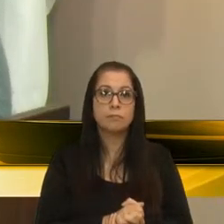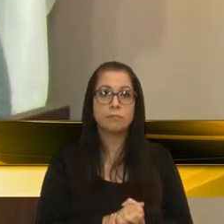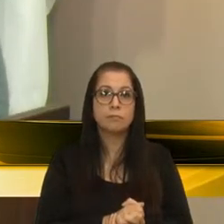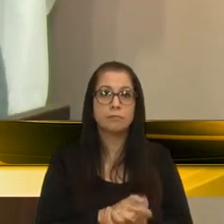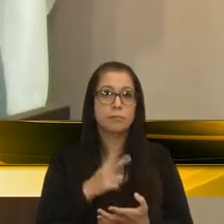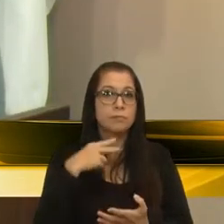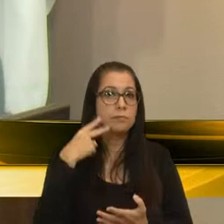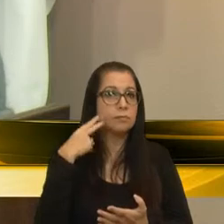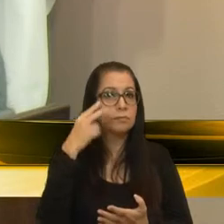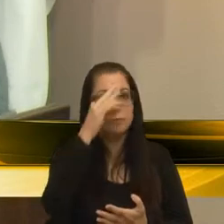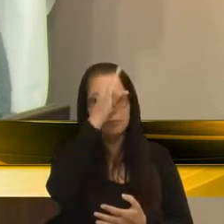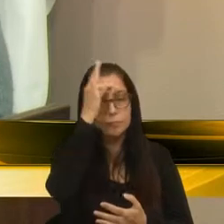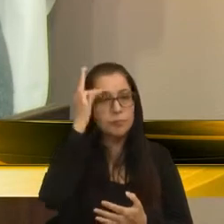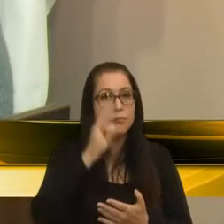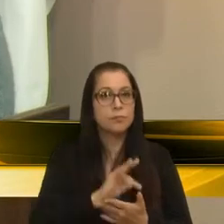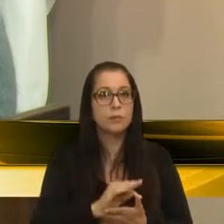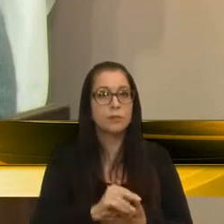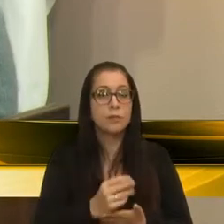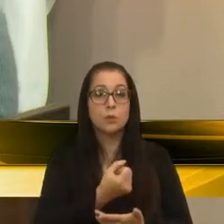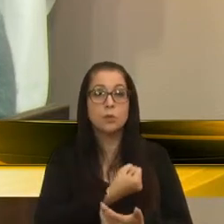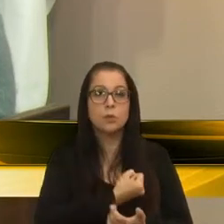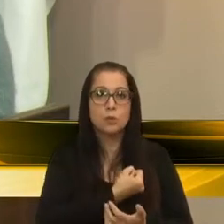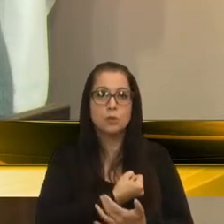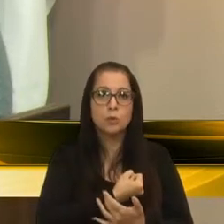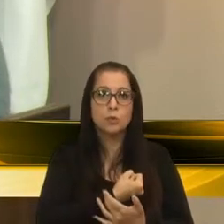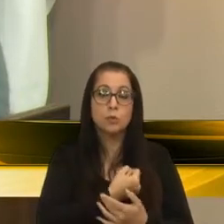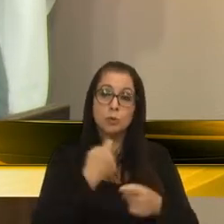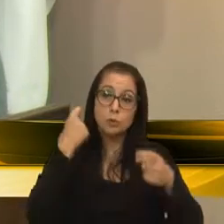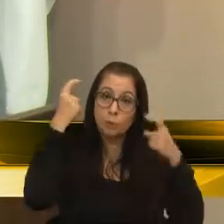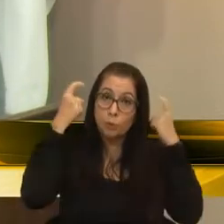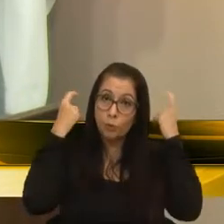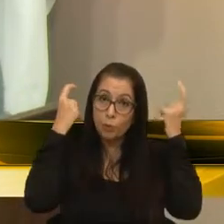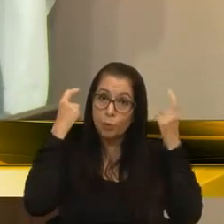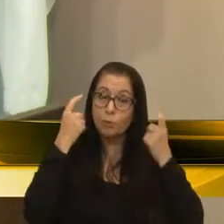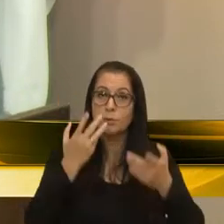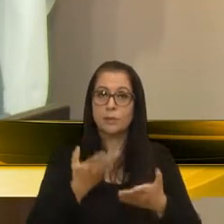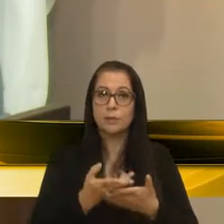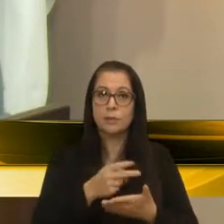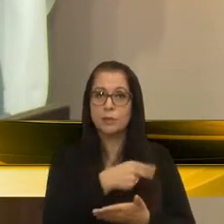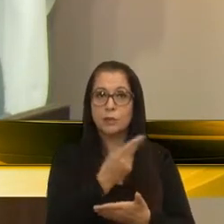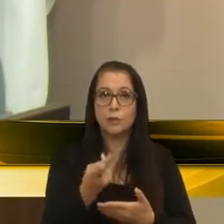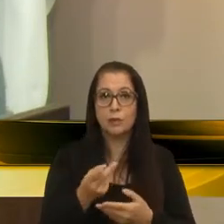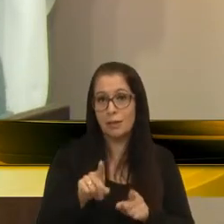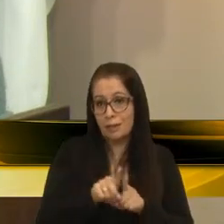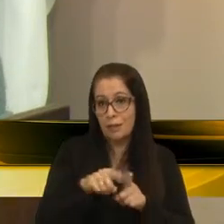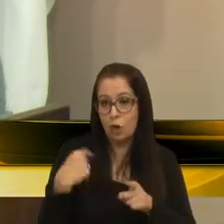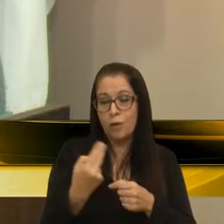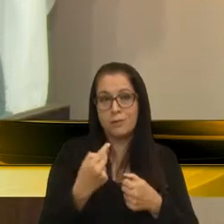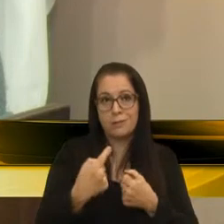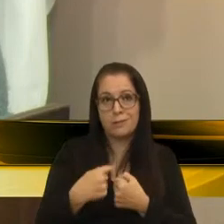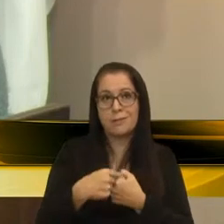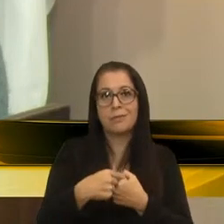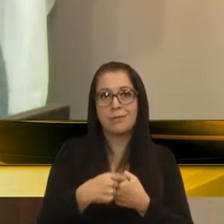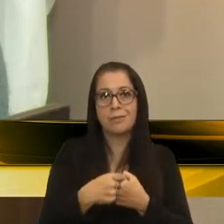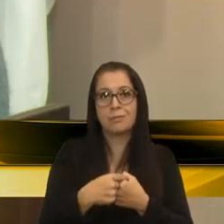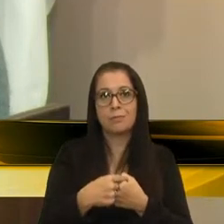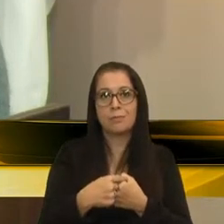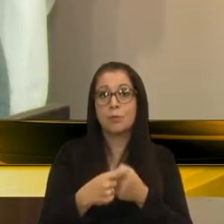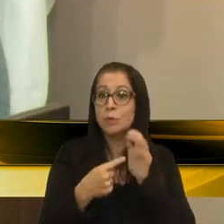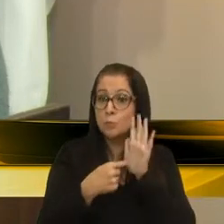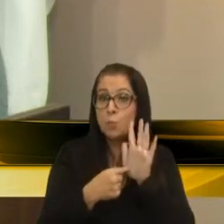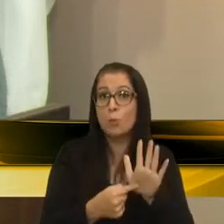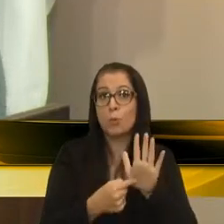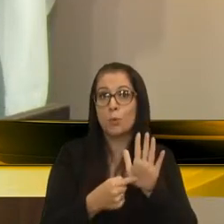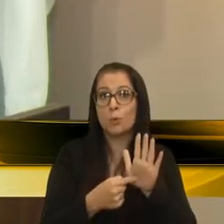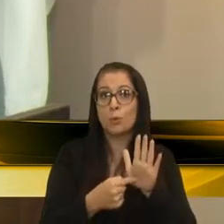vereador Toigo, os números que preocupam, né, na nossa cidade. Porque eles falam exatamente